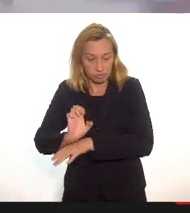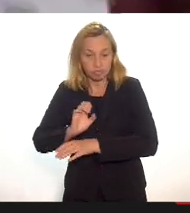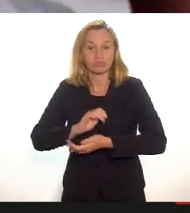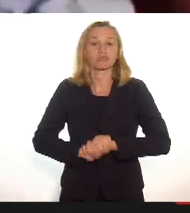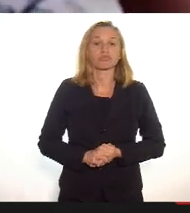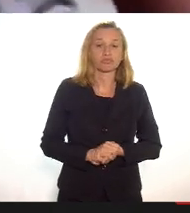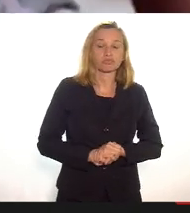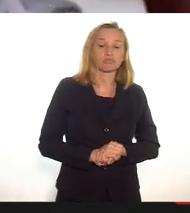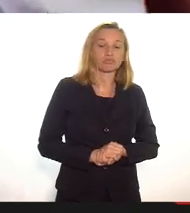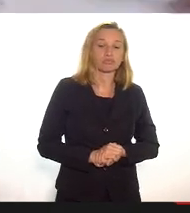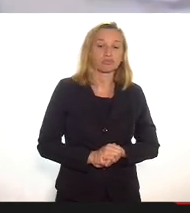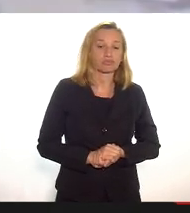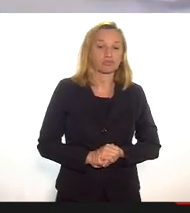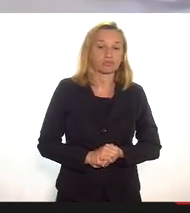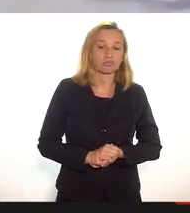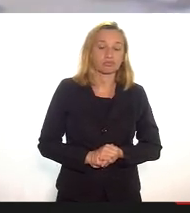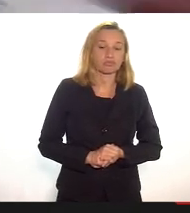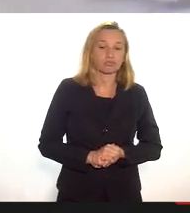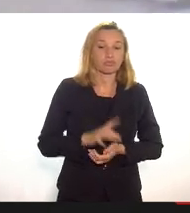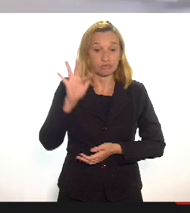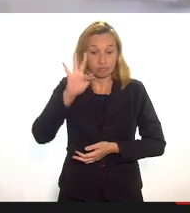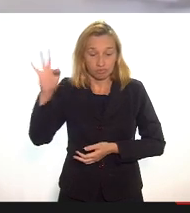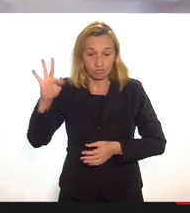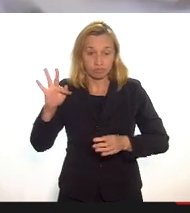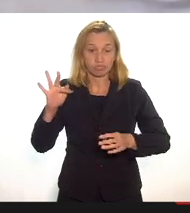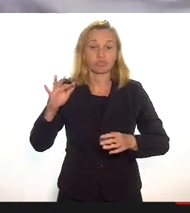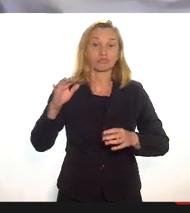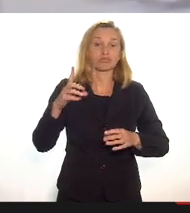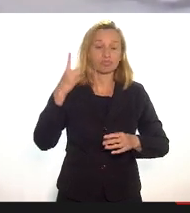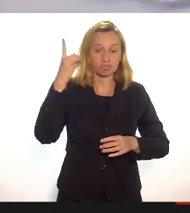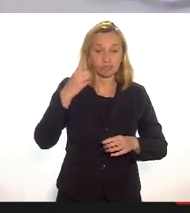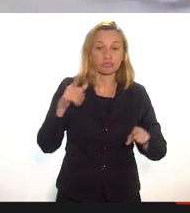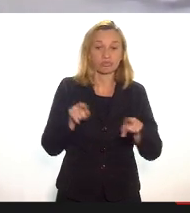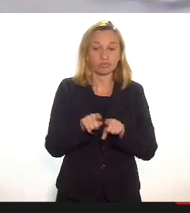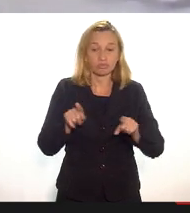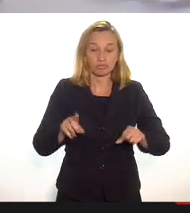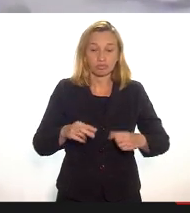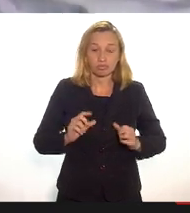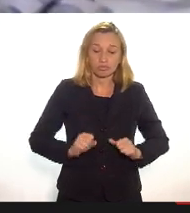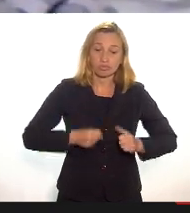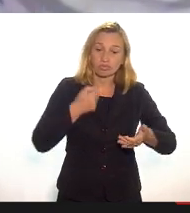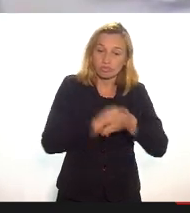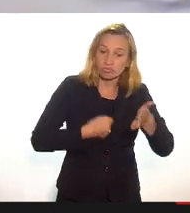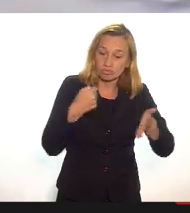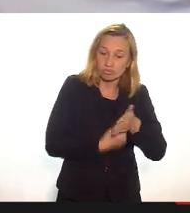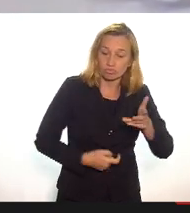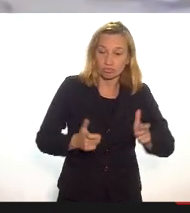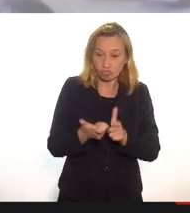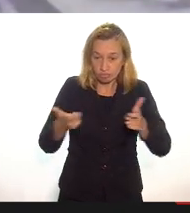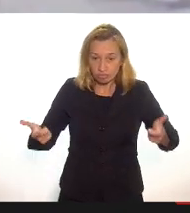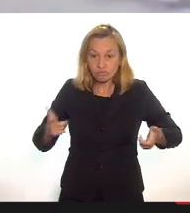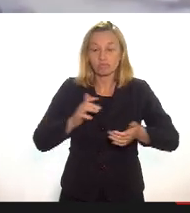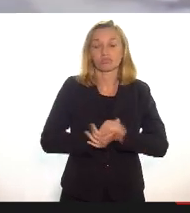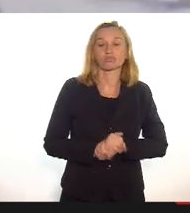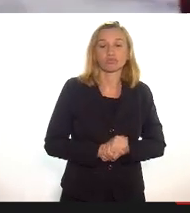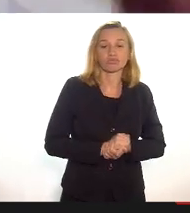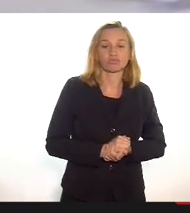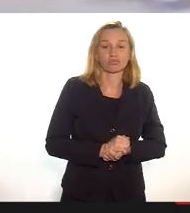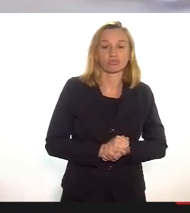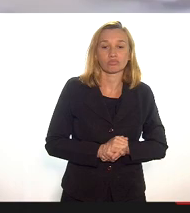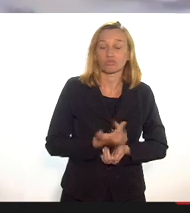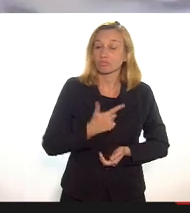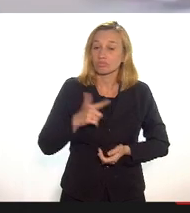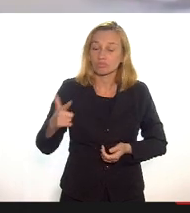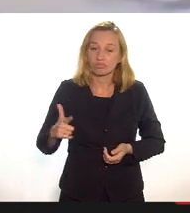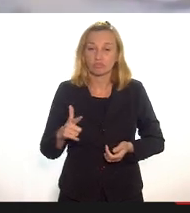Legislativa, a força do Parlamento Federal, para lutar contra esse grande absurdo, que é, no momento de pandemia, você não ter os hospitais